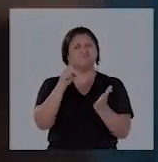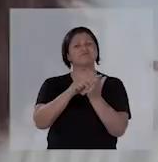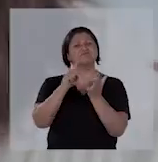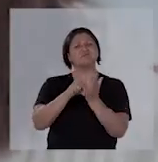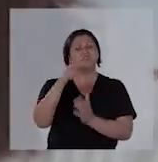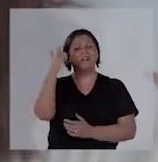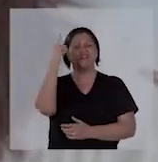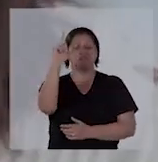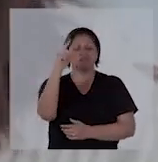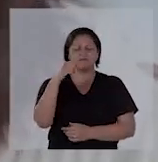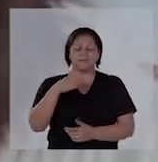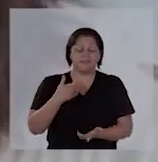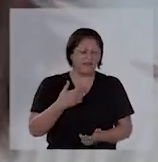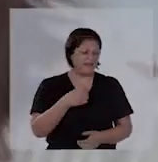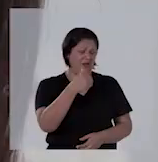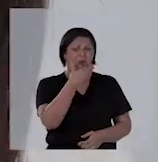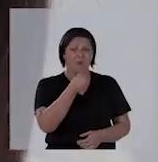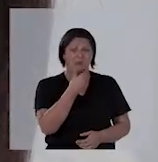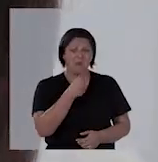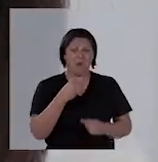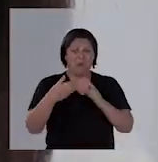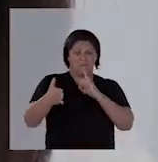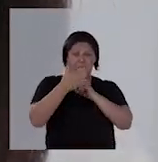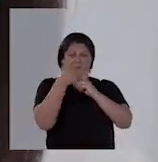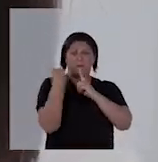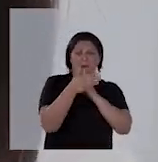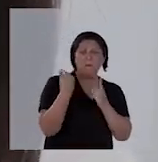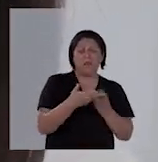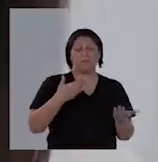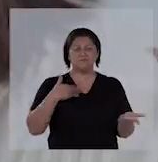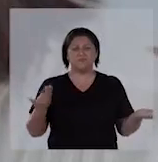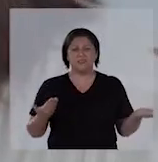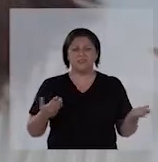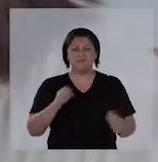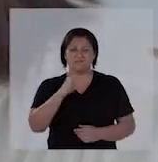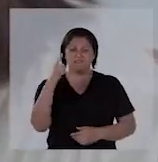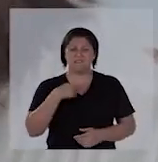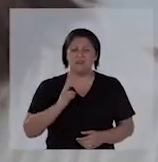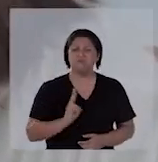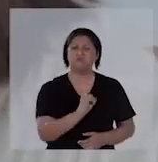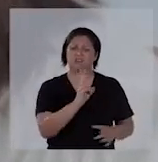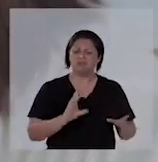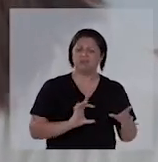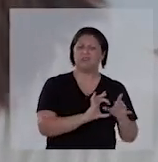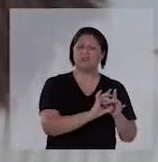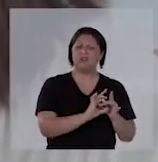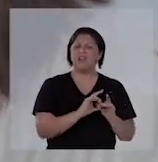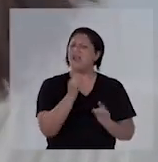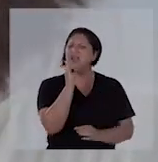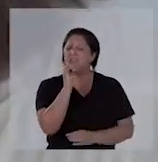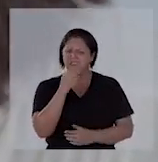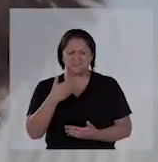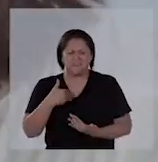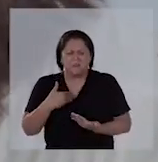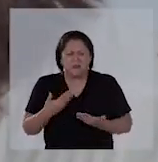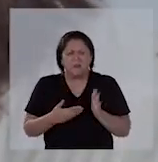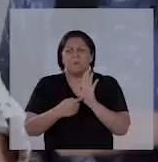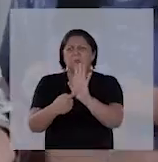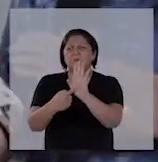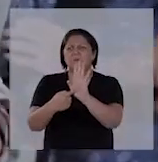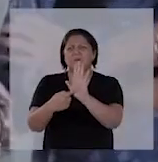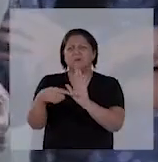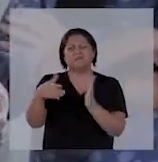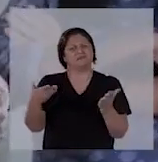e queria dinheiro e eu tenho que trabalhar e dar dinheiro pra ele que eu continuasse com e riqueza maria que não se propunha